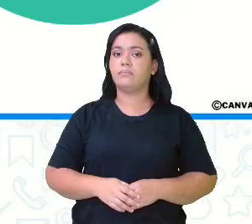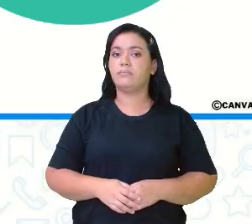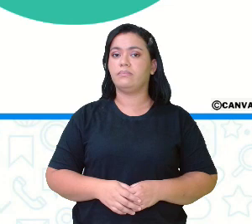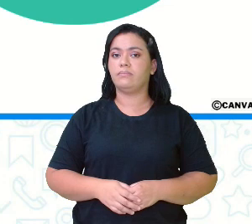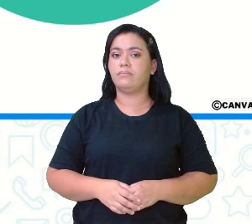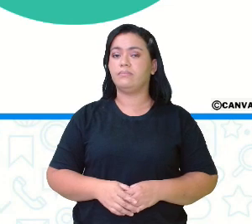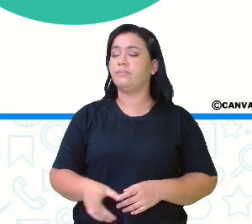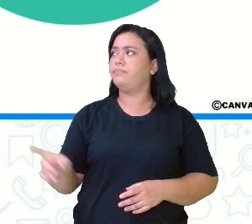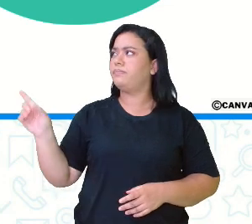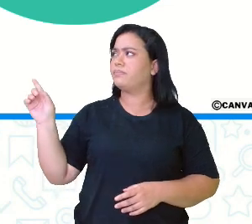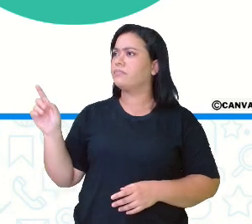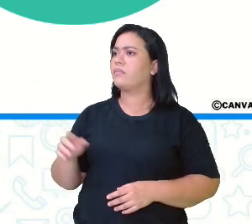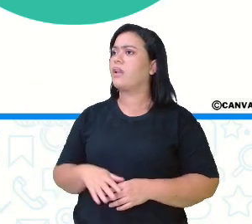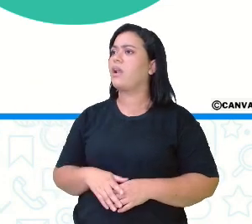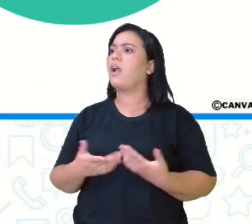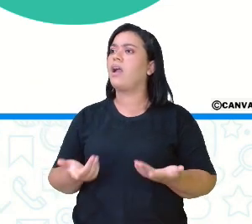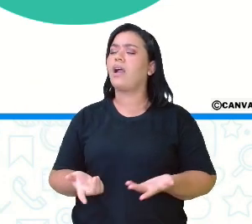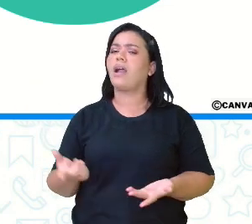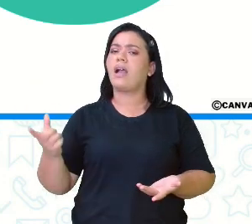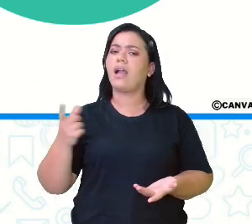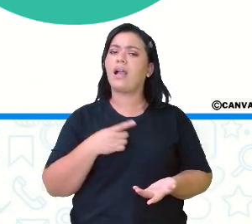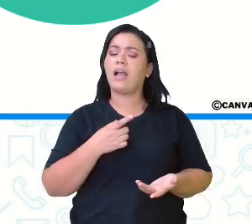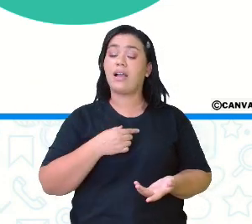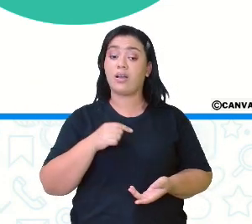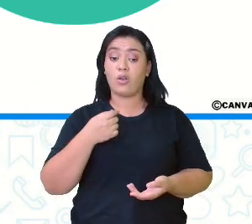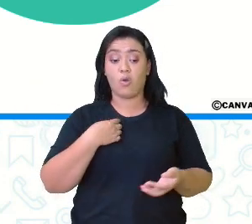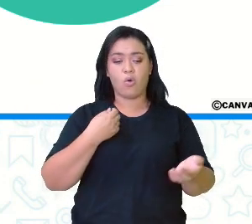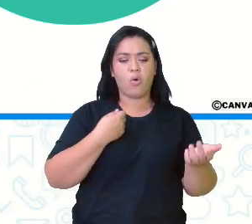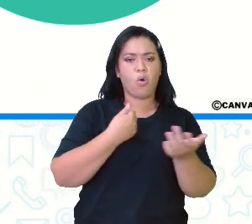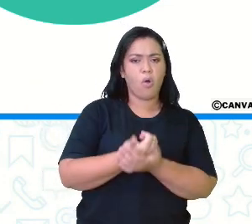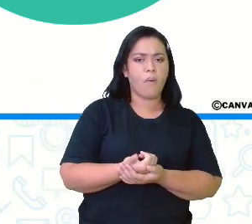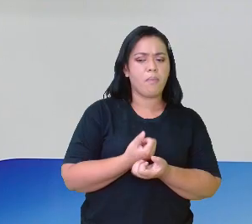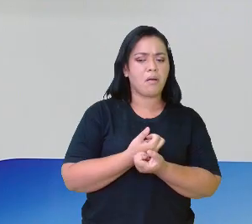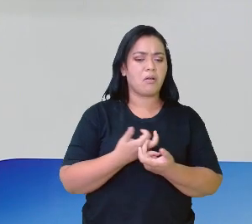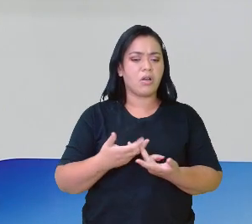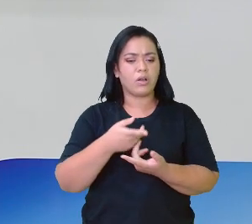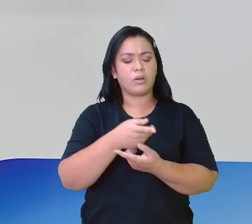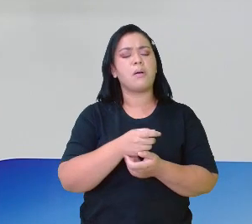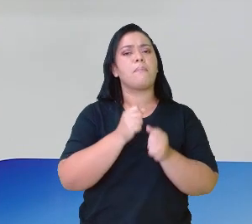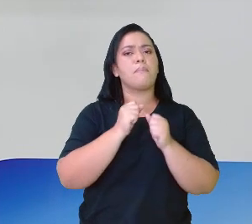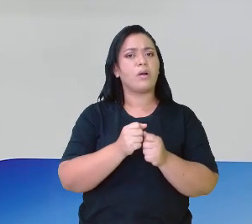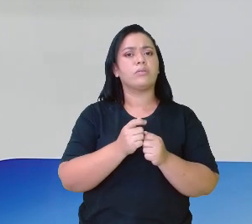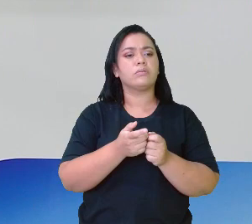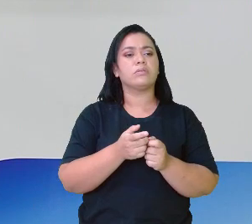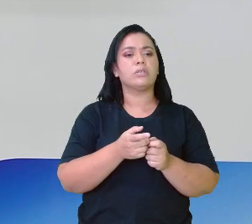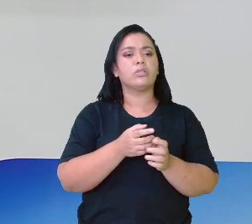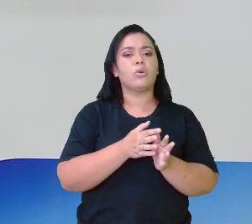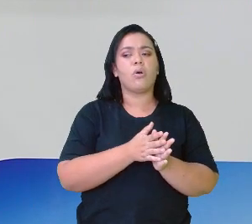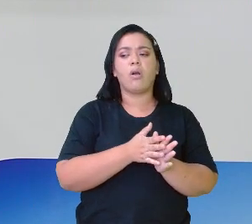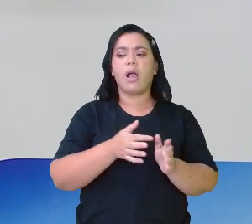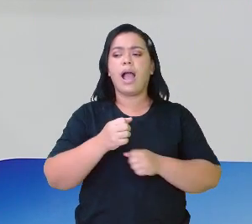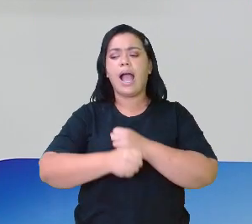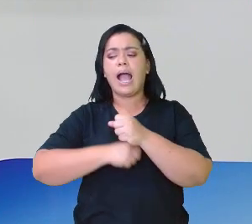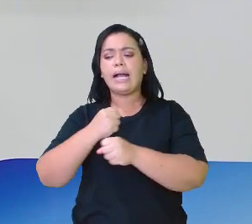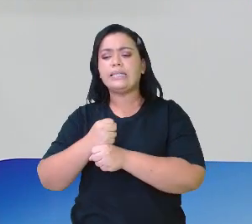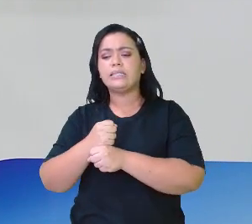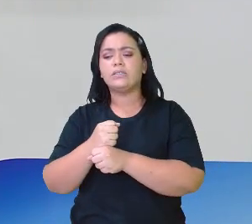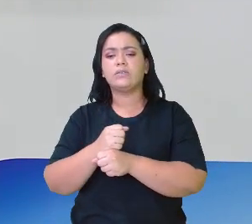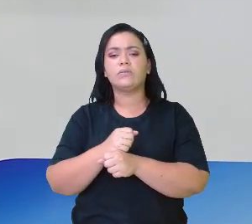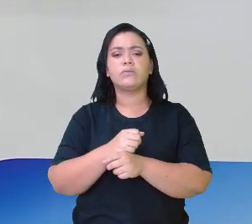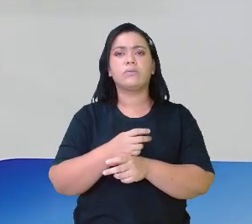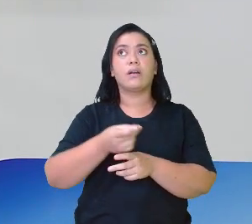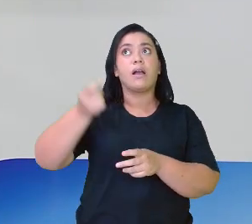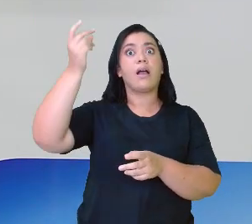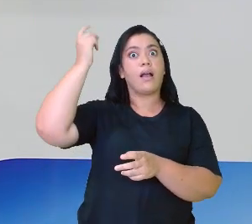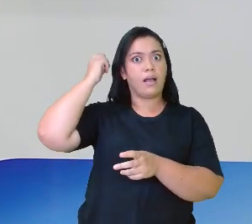própria durabilidade dos produtos. Às vezes a gente compra algo que poderia durar por muitos anos, mas isso acontecia há